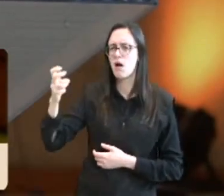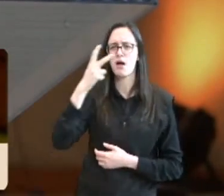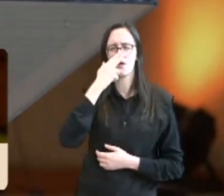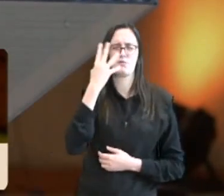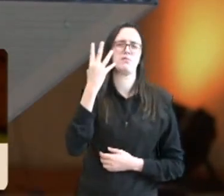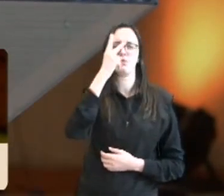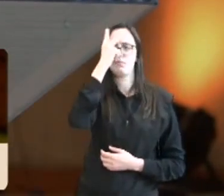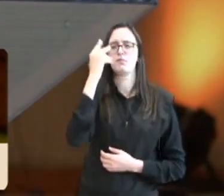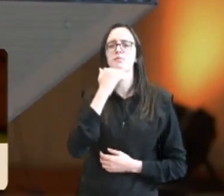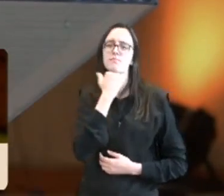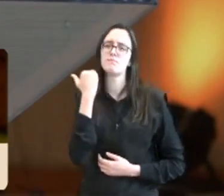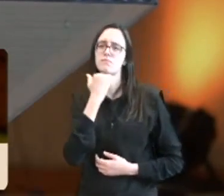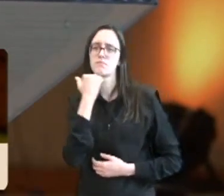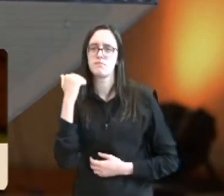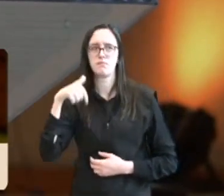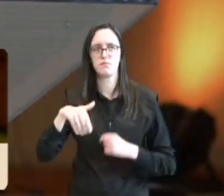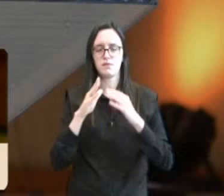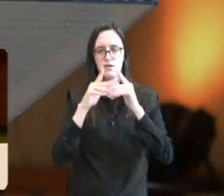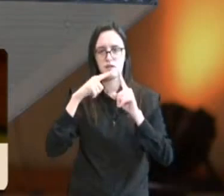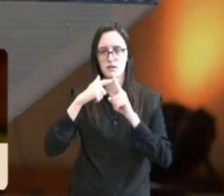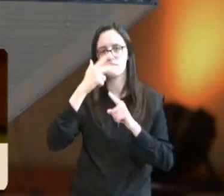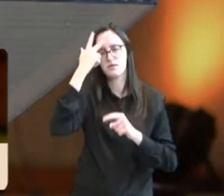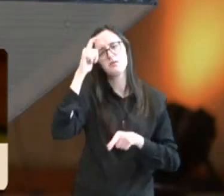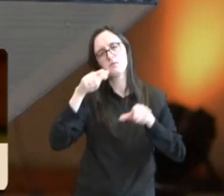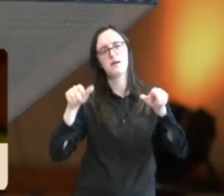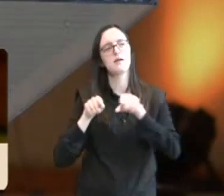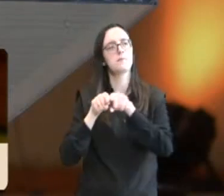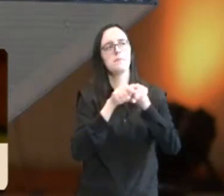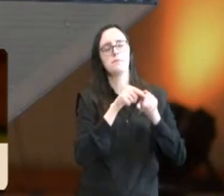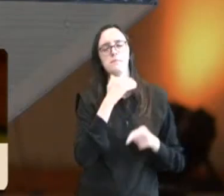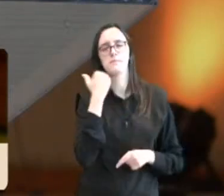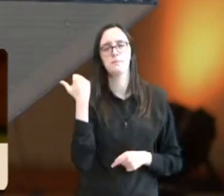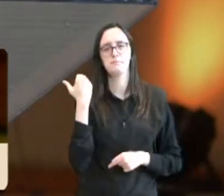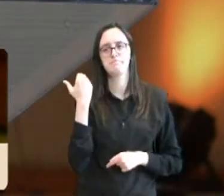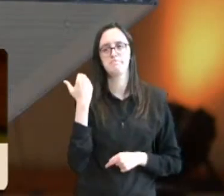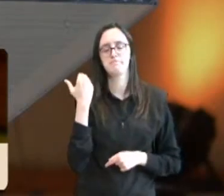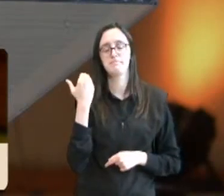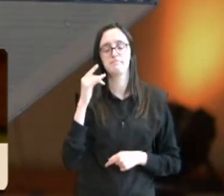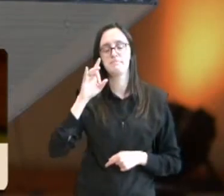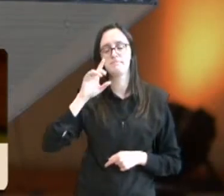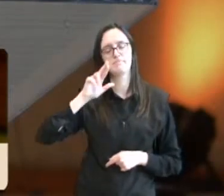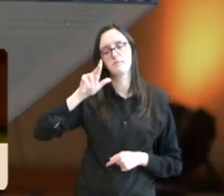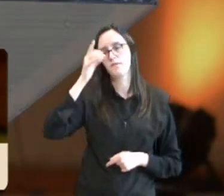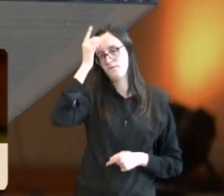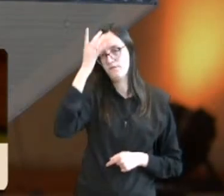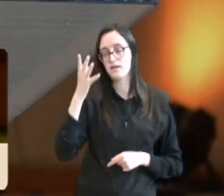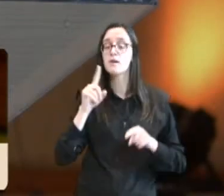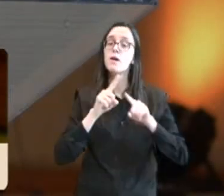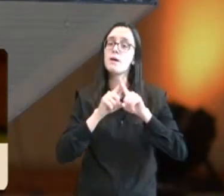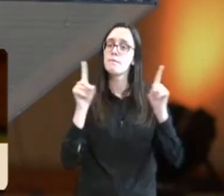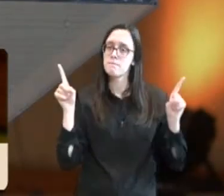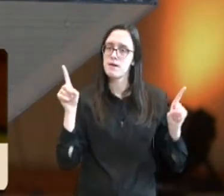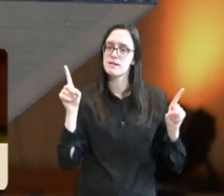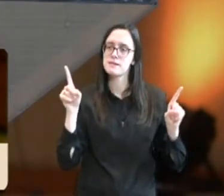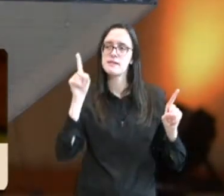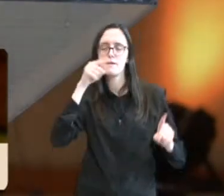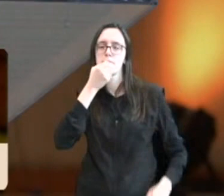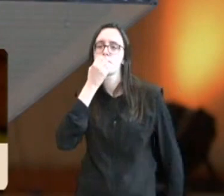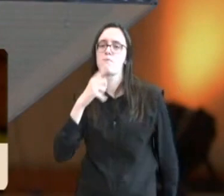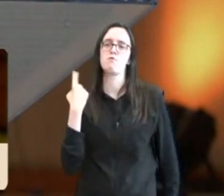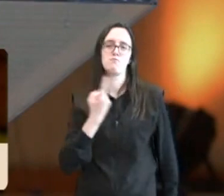4 perdas aqui da igreja de irmãos. Então não é difícil, não é fácil, mas é bom estar com os irmãos.